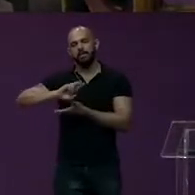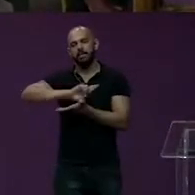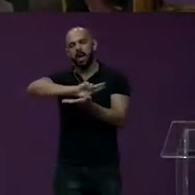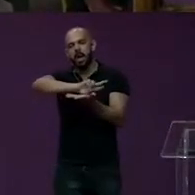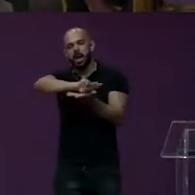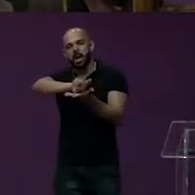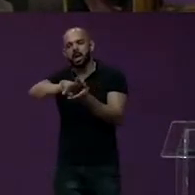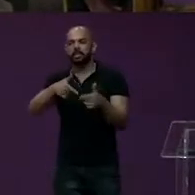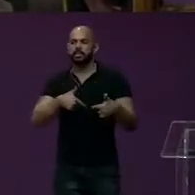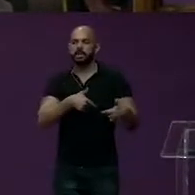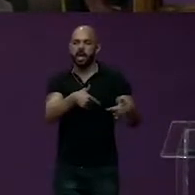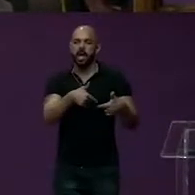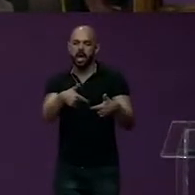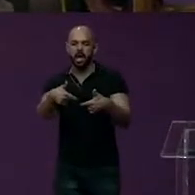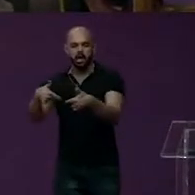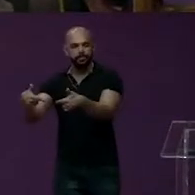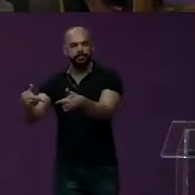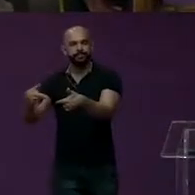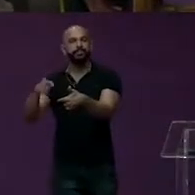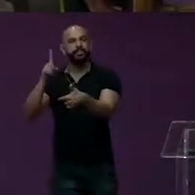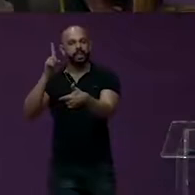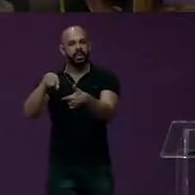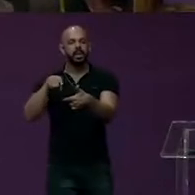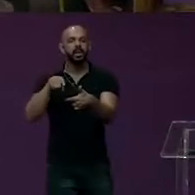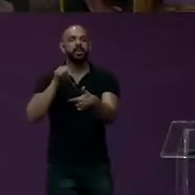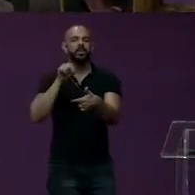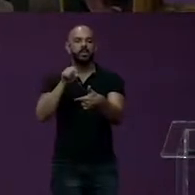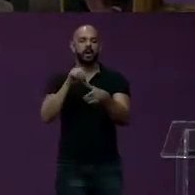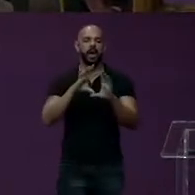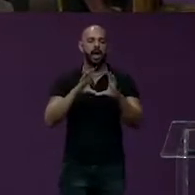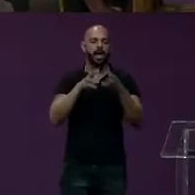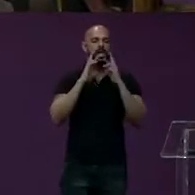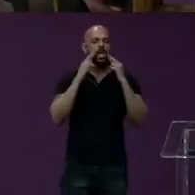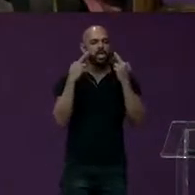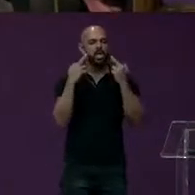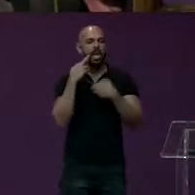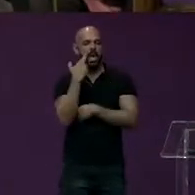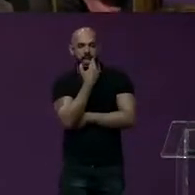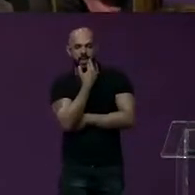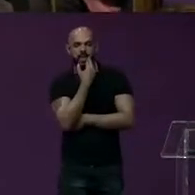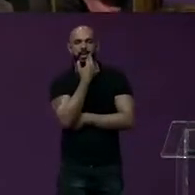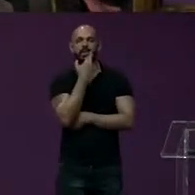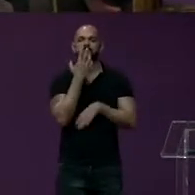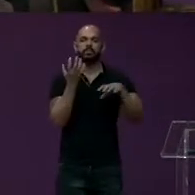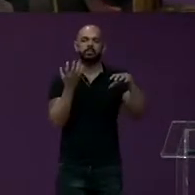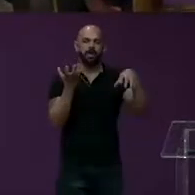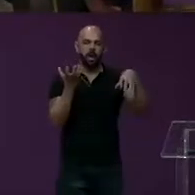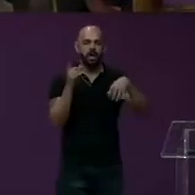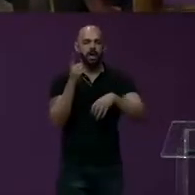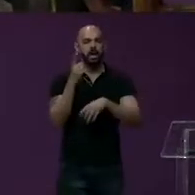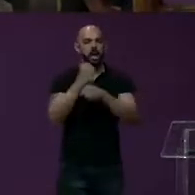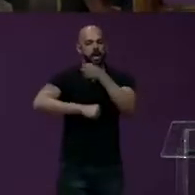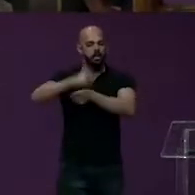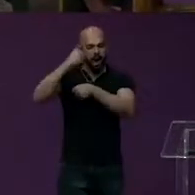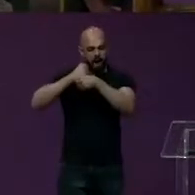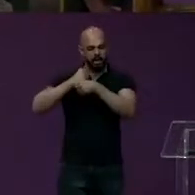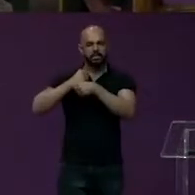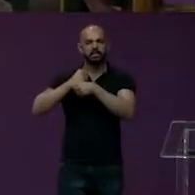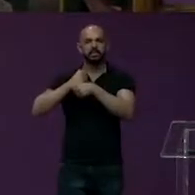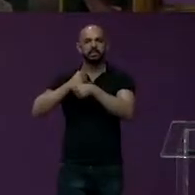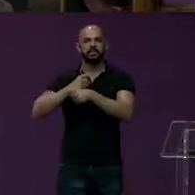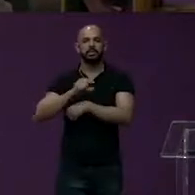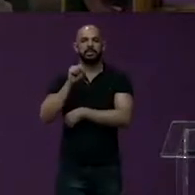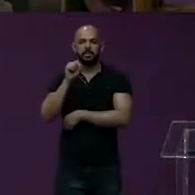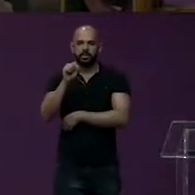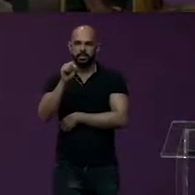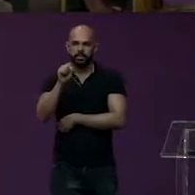outras iniciativas, como foi a sessão solene na Câmara o ano passado, justamente